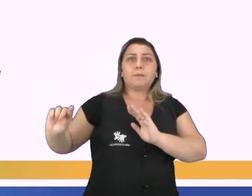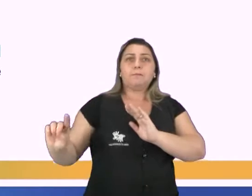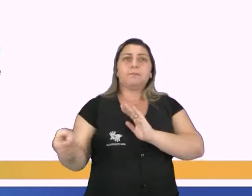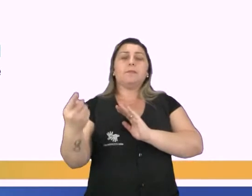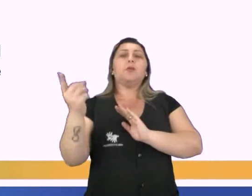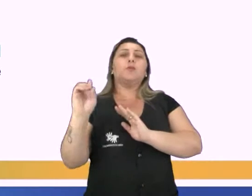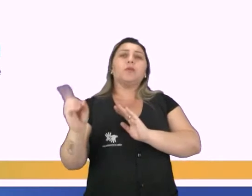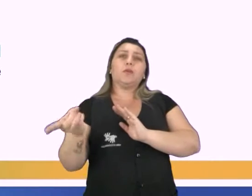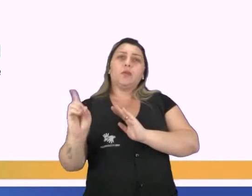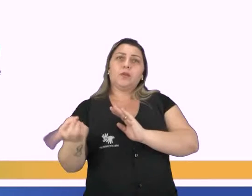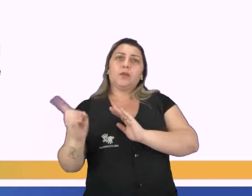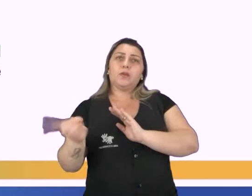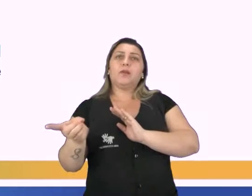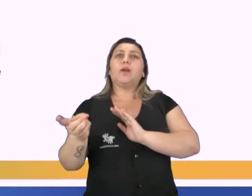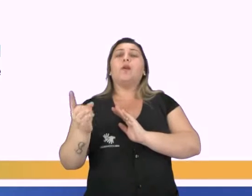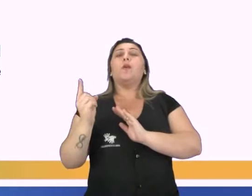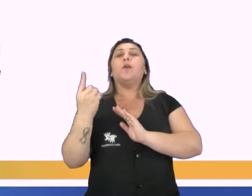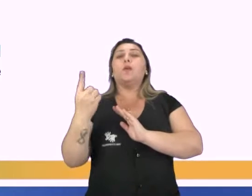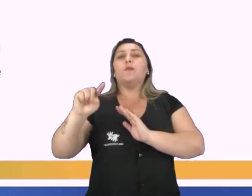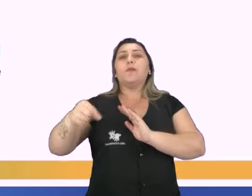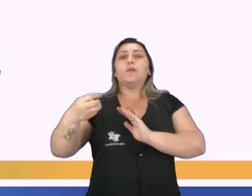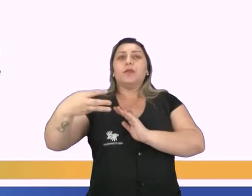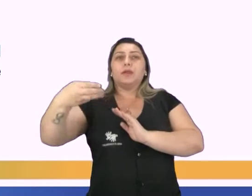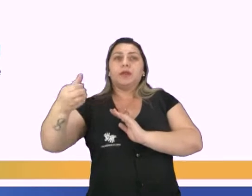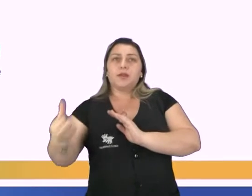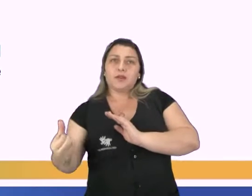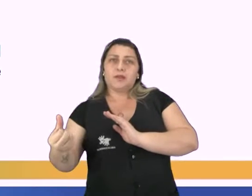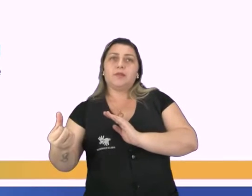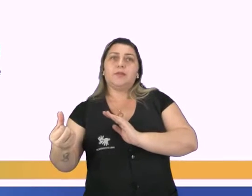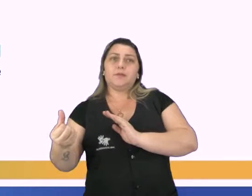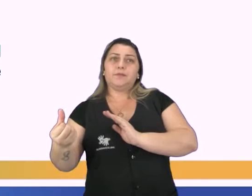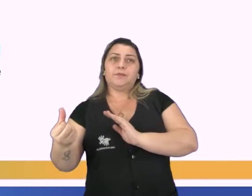mil, o equivalente a